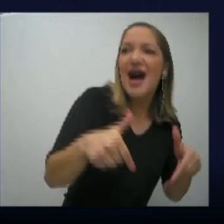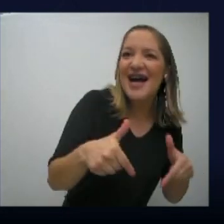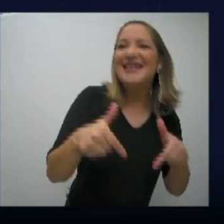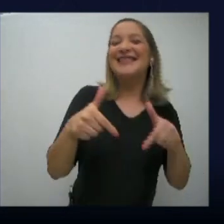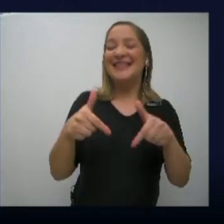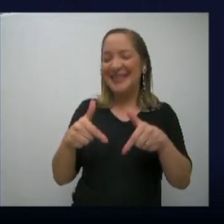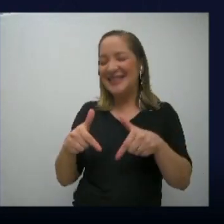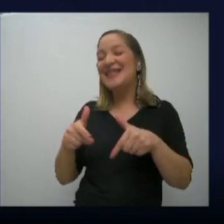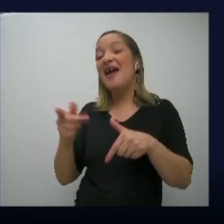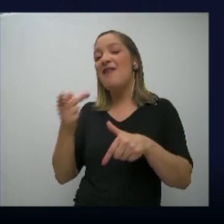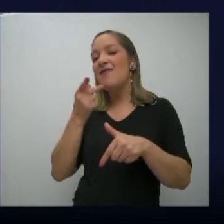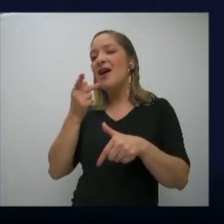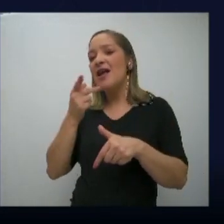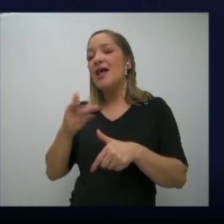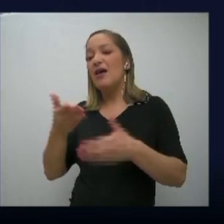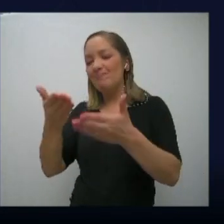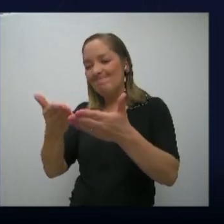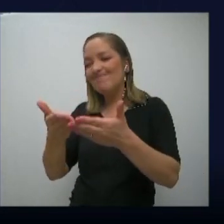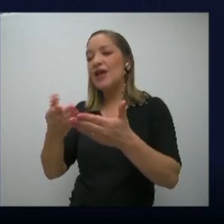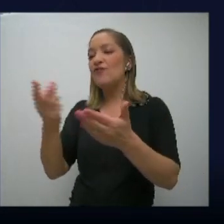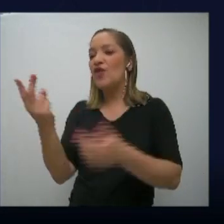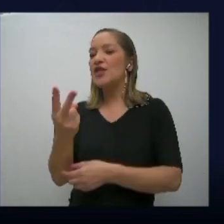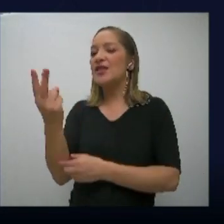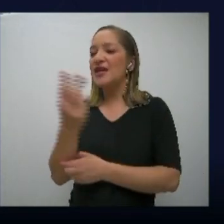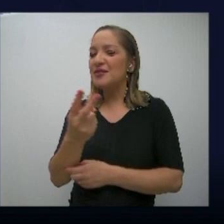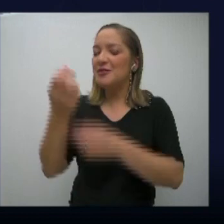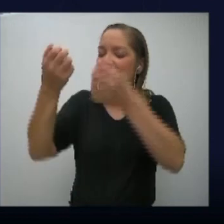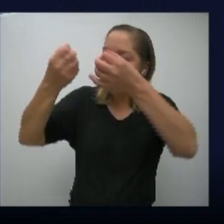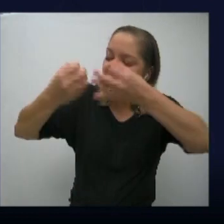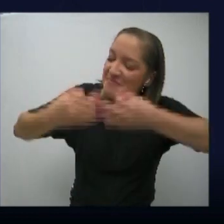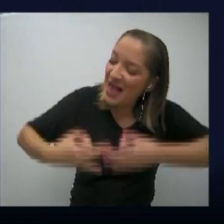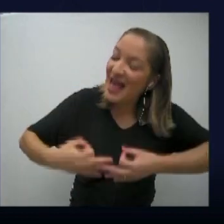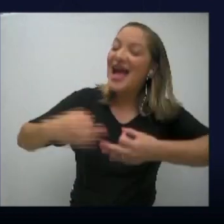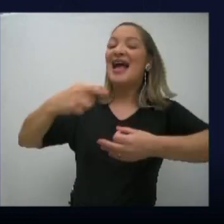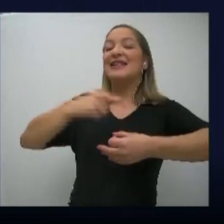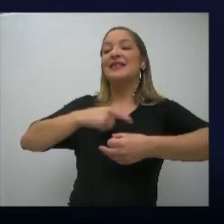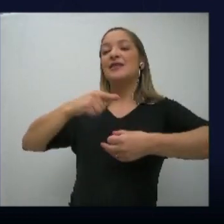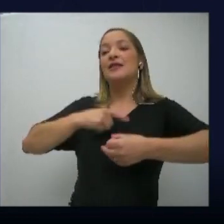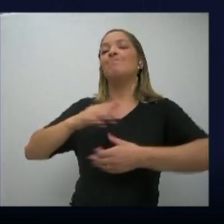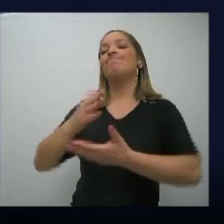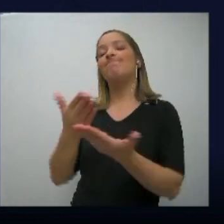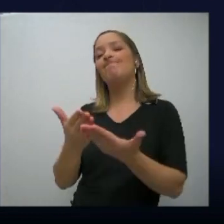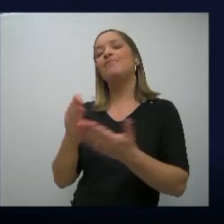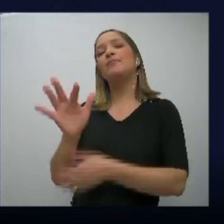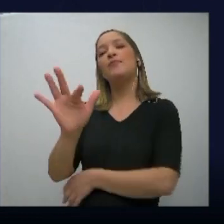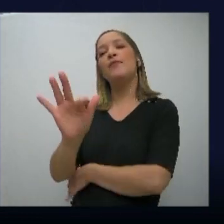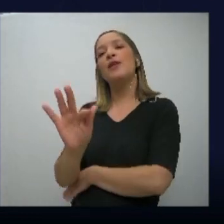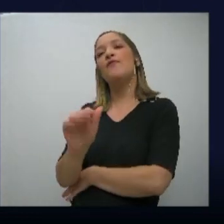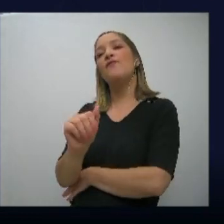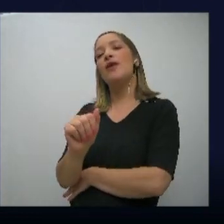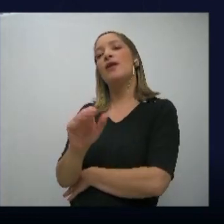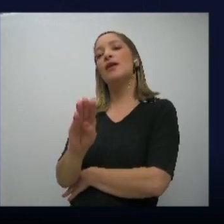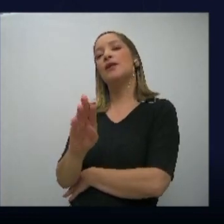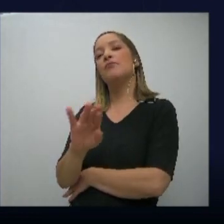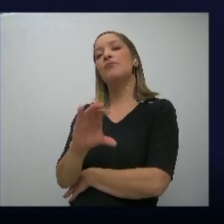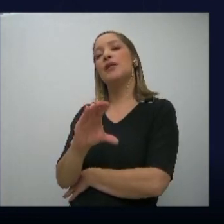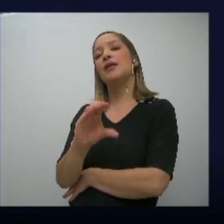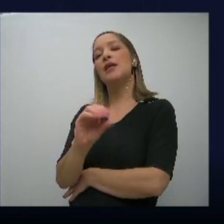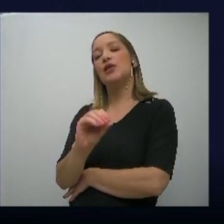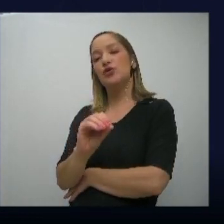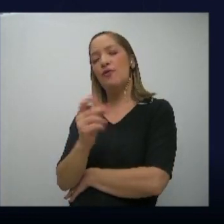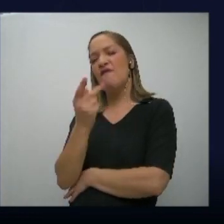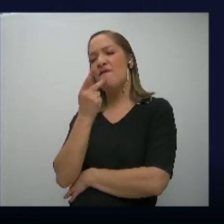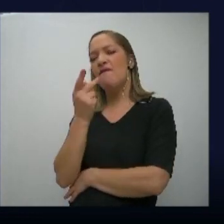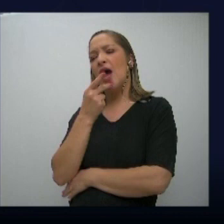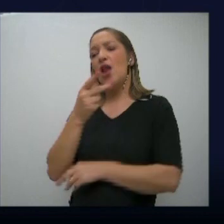falar sobre isso acho que o Guilherme tem muito a falar também é sobre o Fabrício comentou o tema que eu acho importante para caramba tá que é